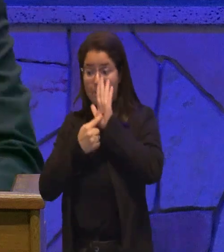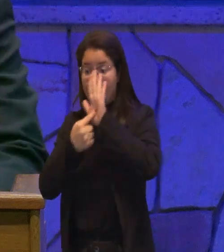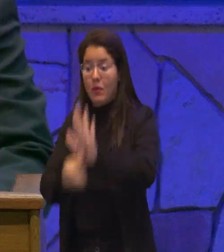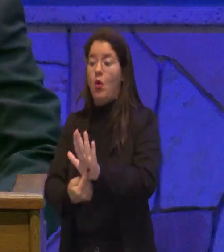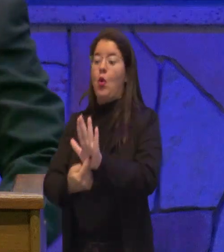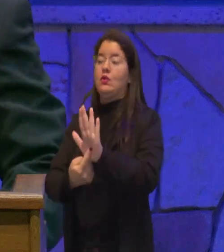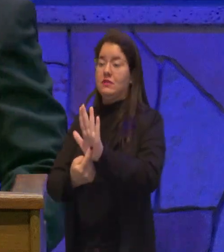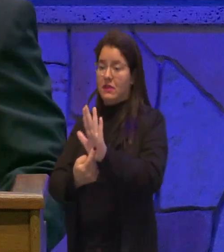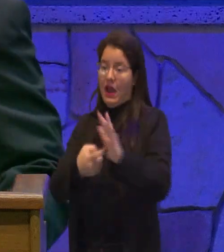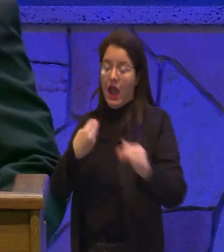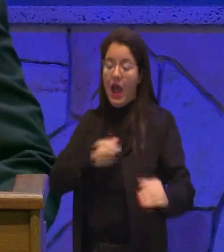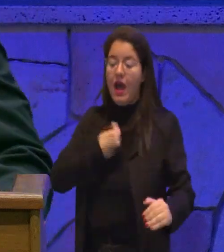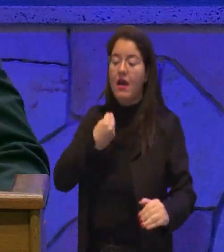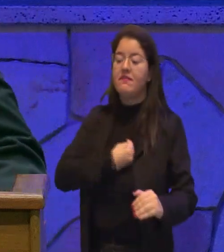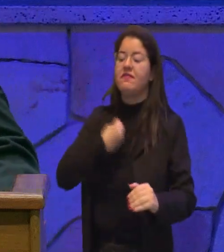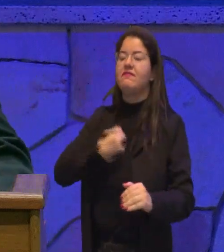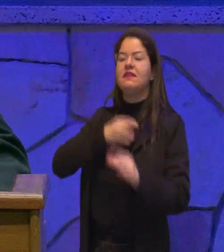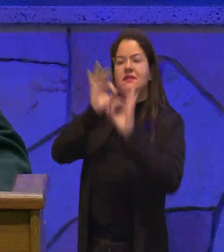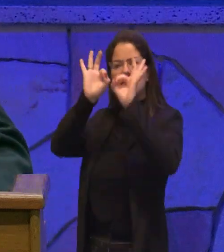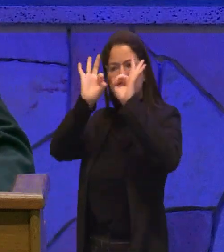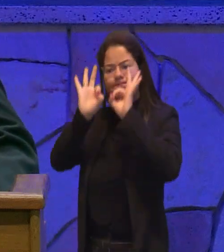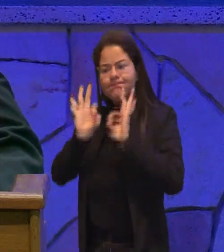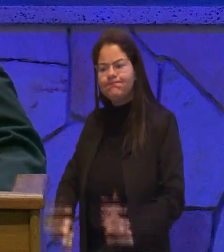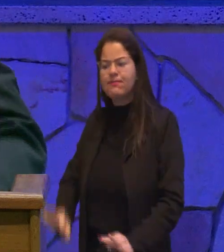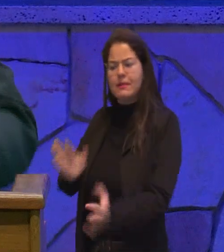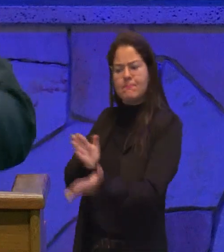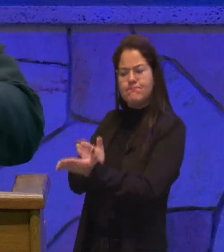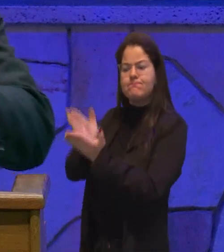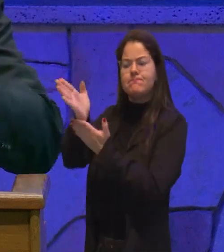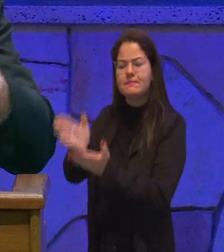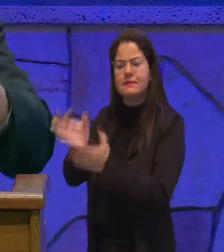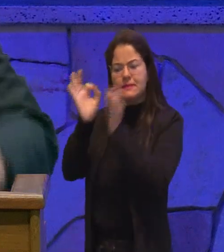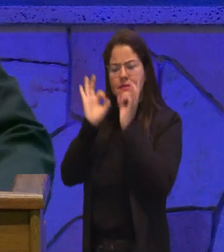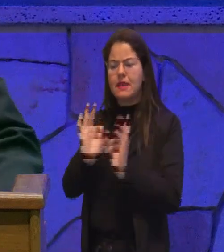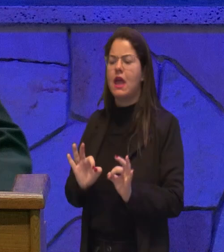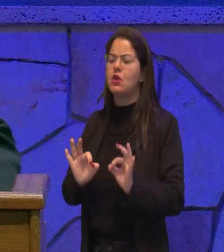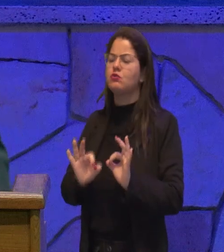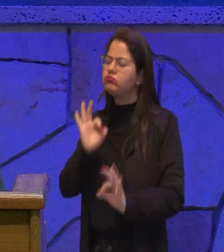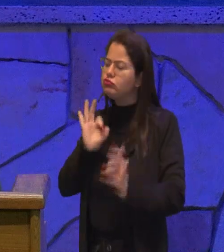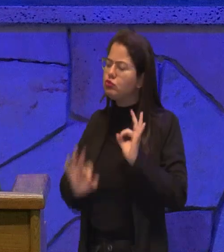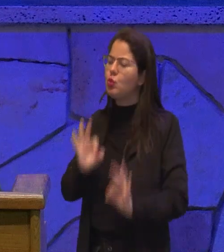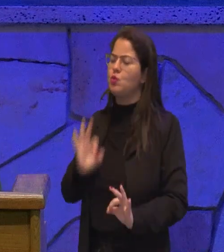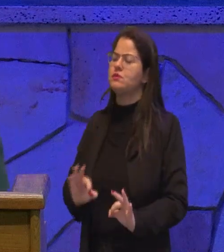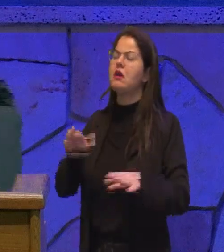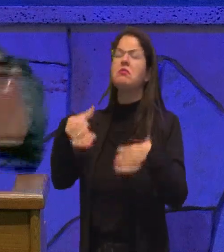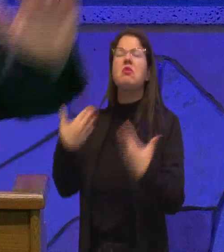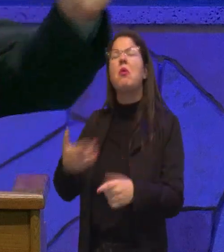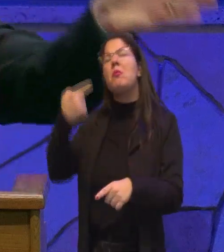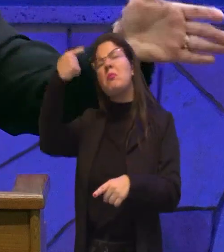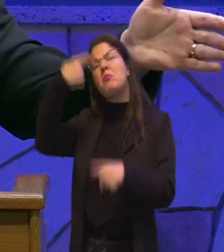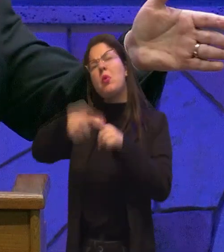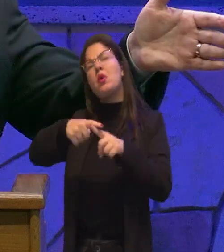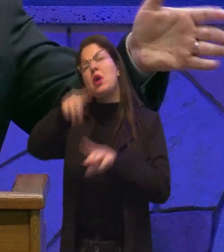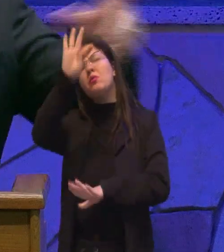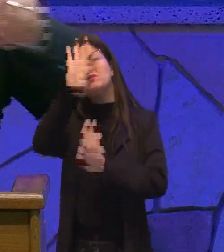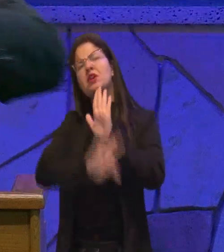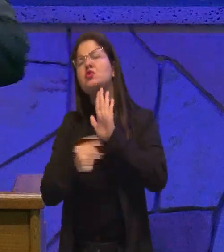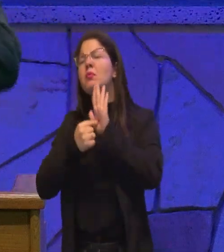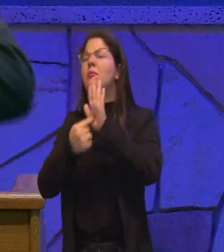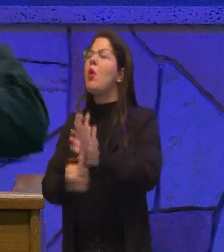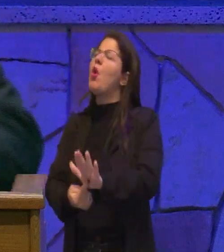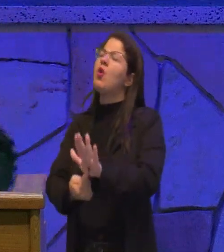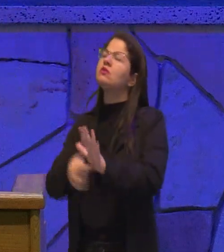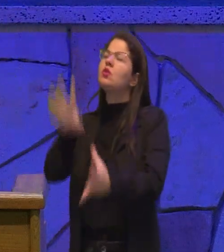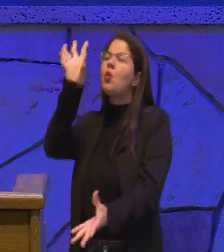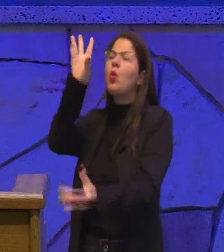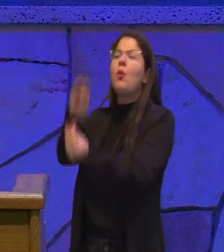esta vivência digna. E fiquei pensando então, por que o texto nos mostra e caminha neste sentido no